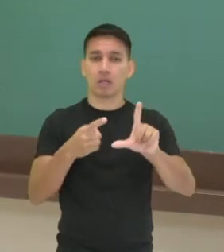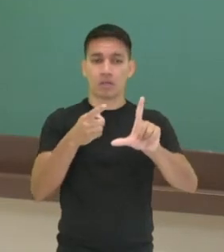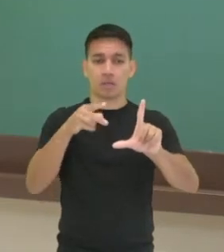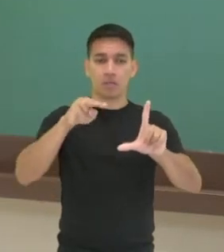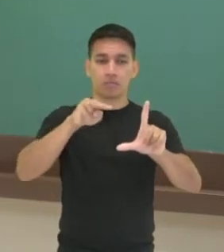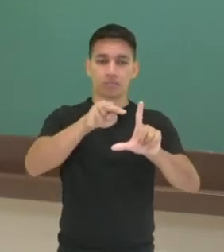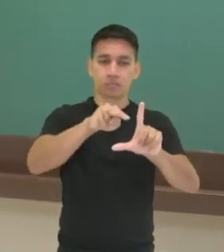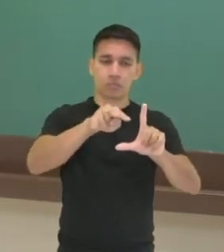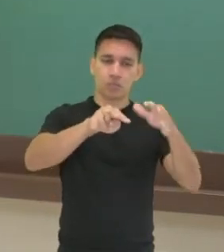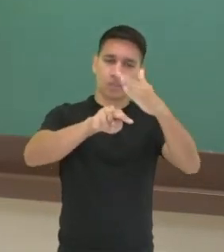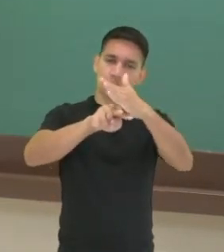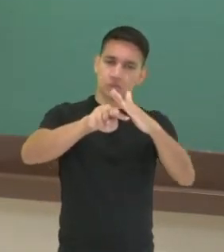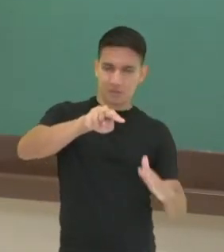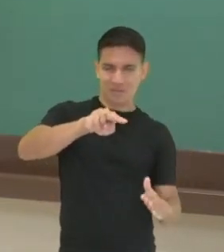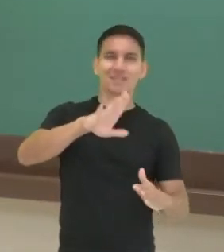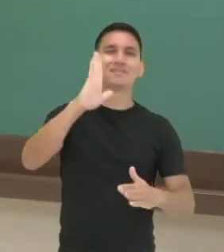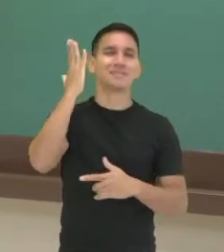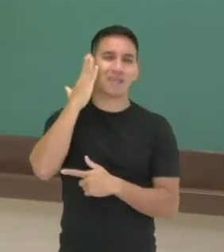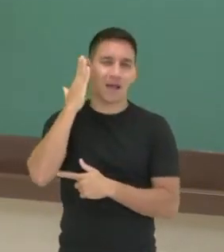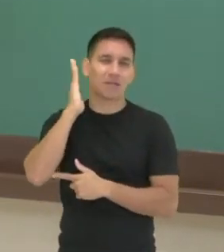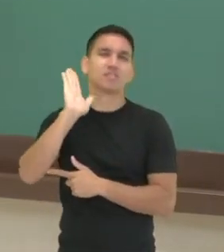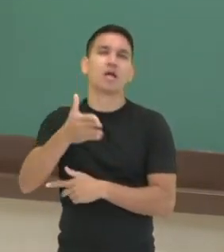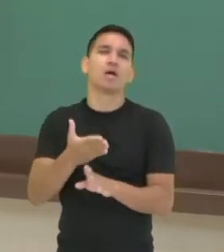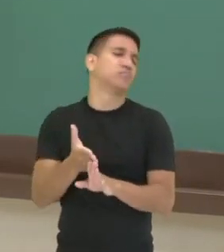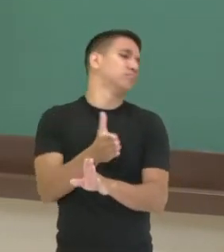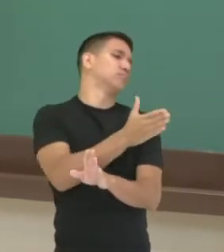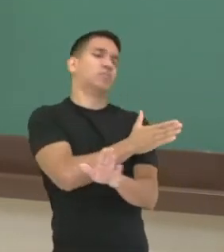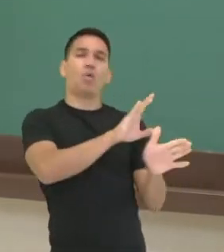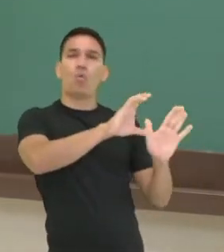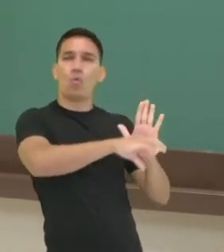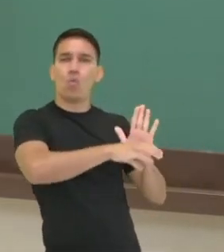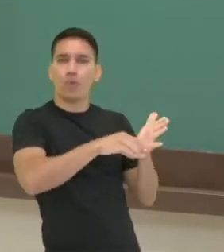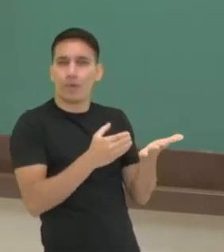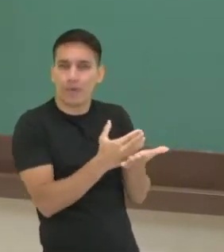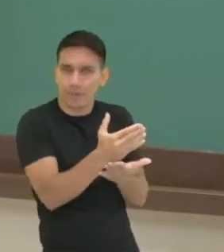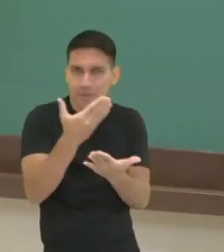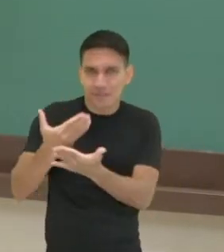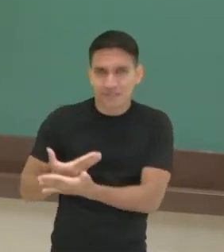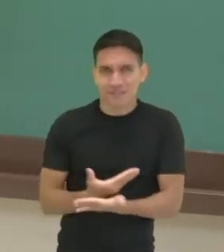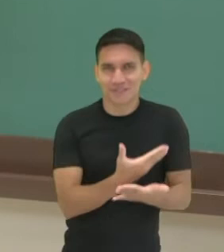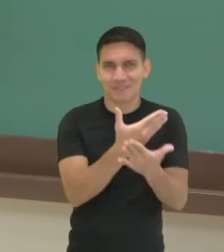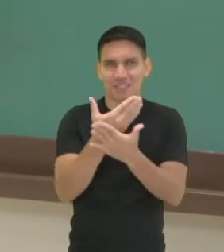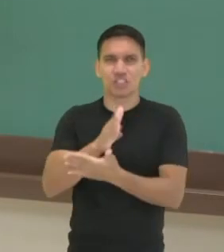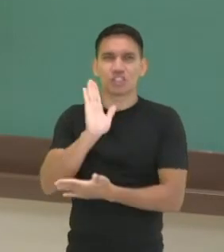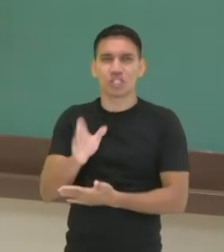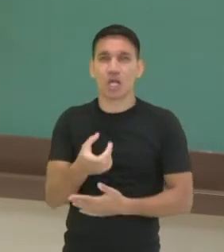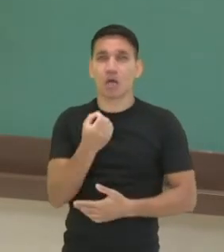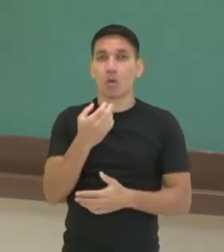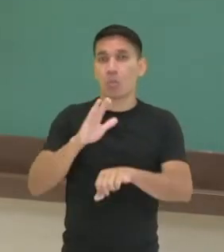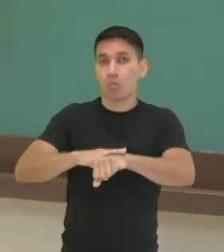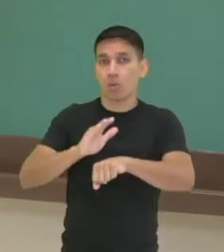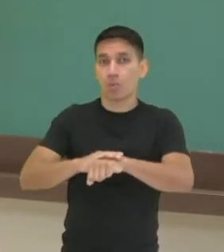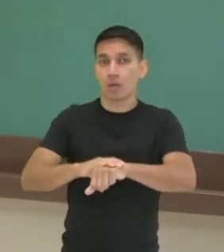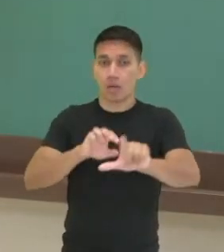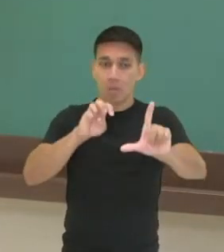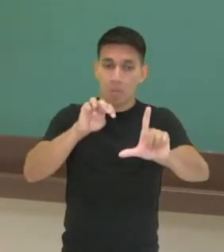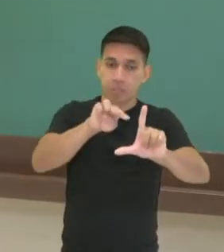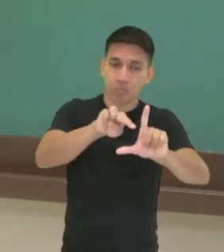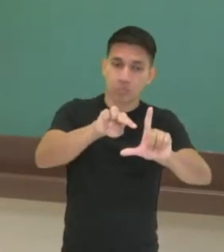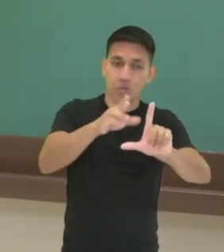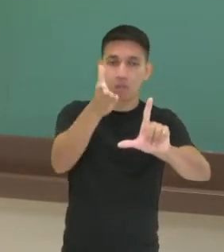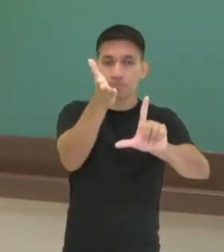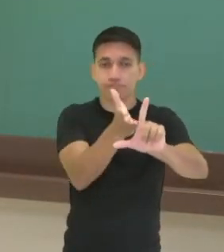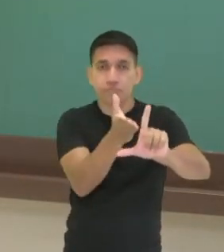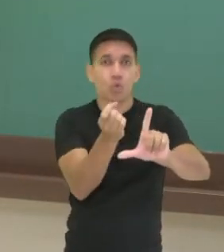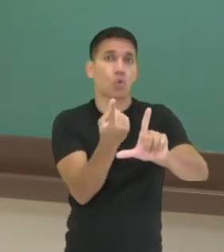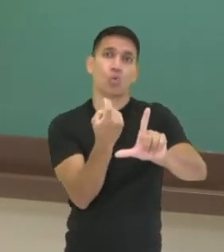gente já sabe isso dos conceitos de geometria lá inicial, quando a gente começou a estudar. Por dois pontos só passa uma única reta. Então